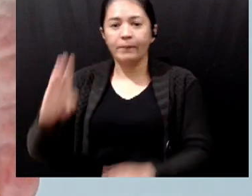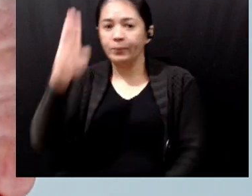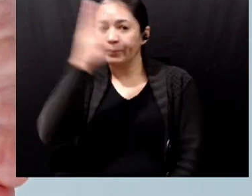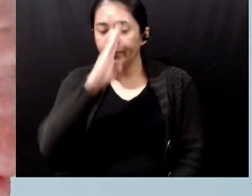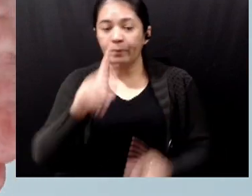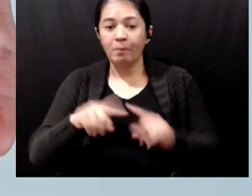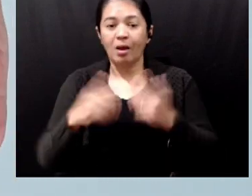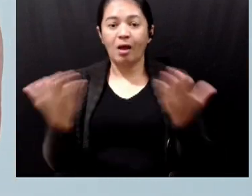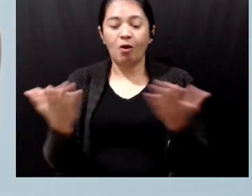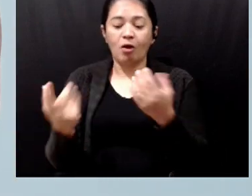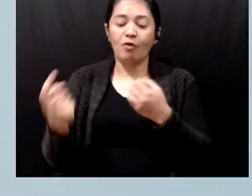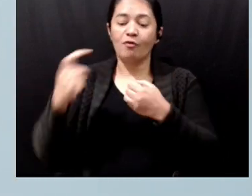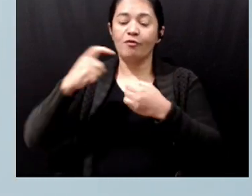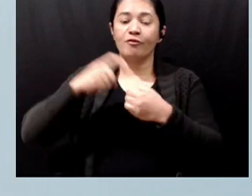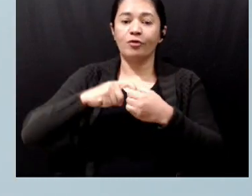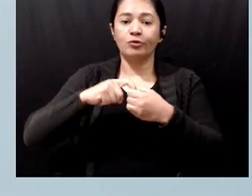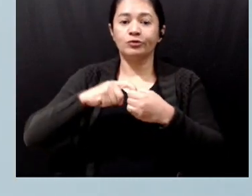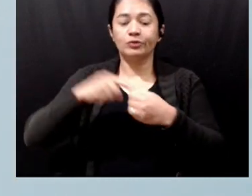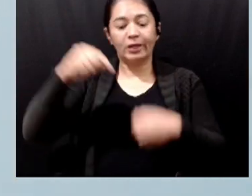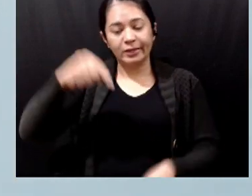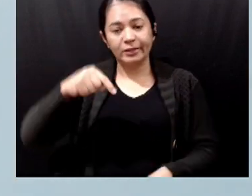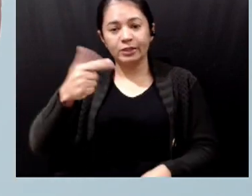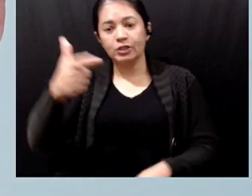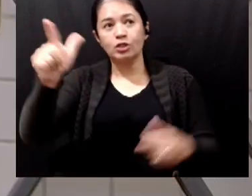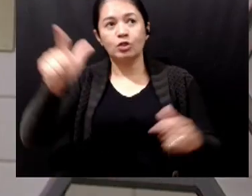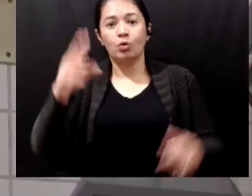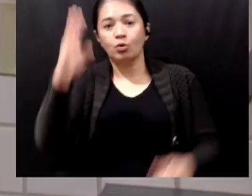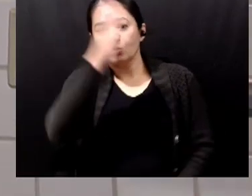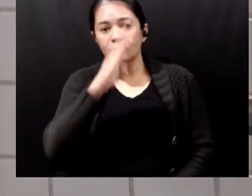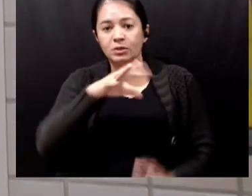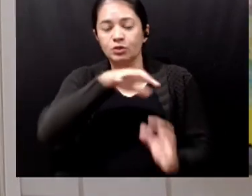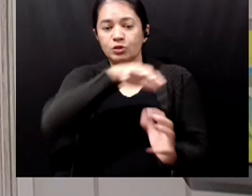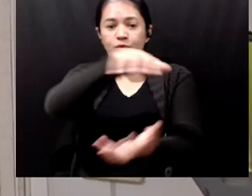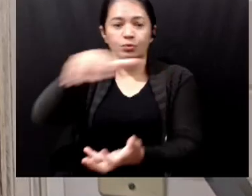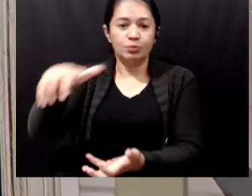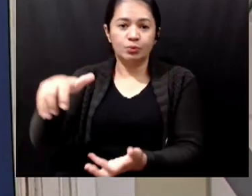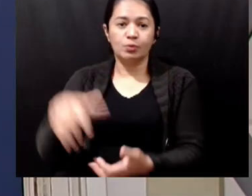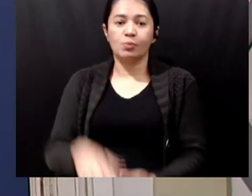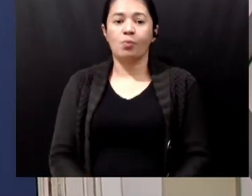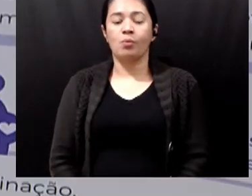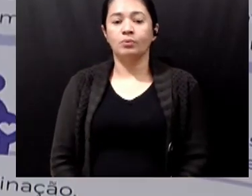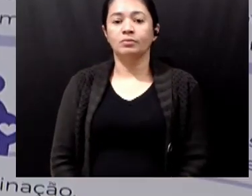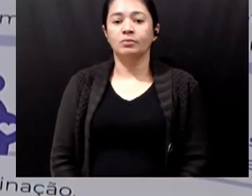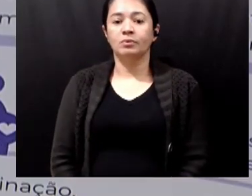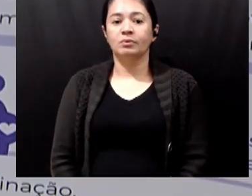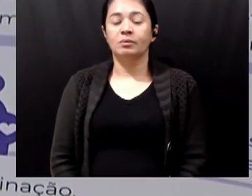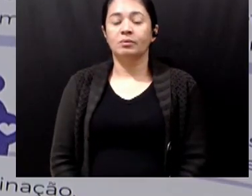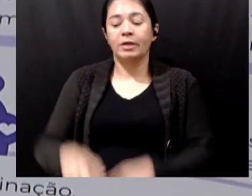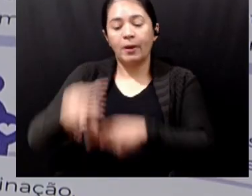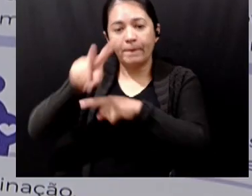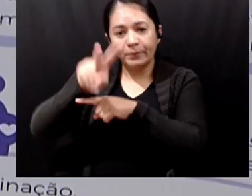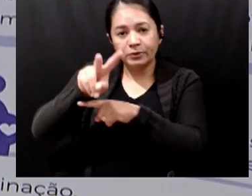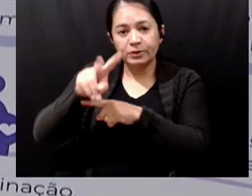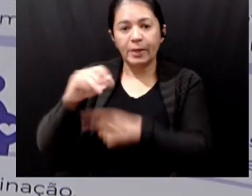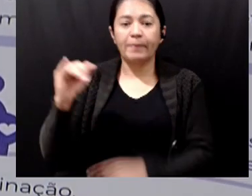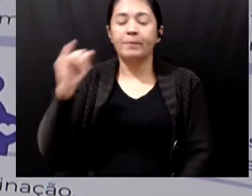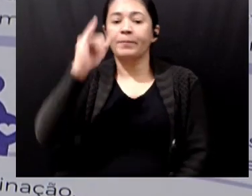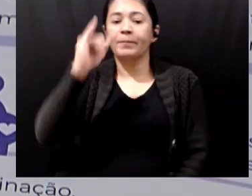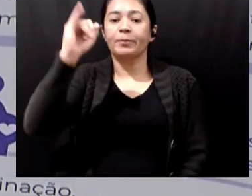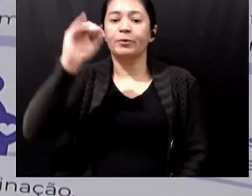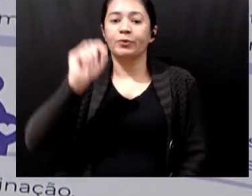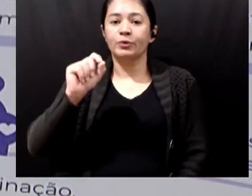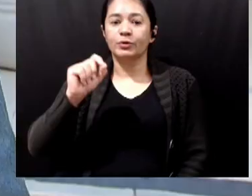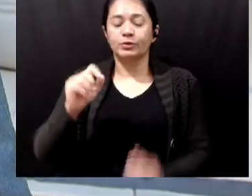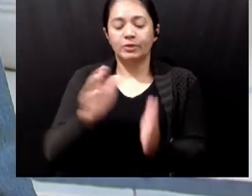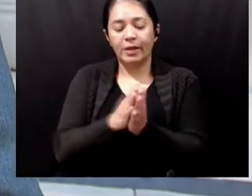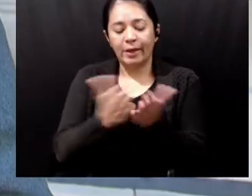circular aqui e em outros países do mundo recentemente. Para estar protegido, é fundamental que a carteira vacinal esteja